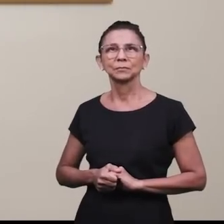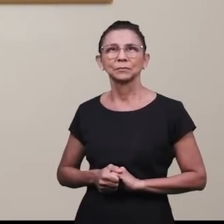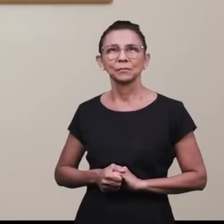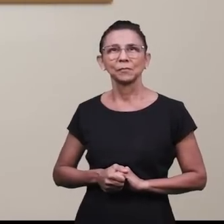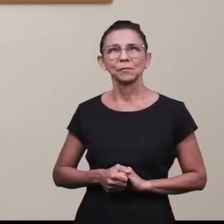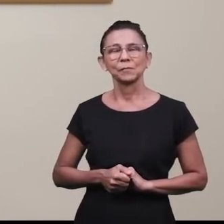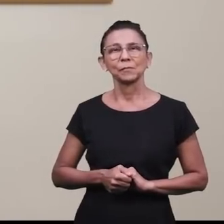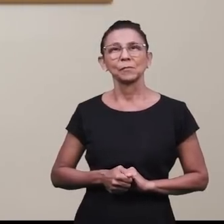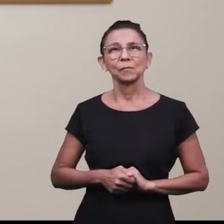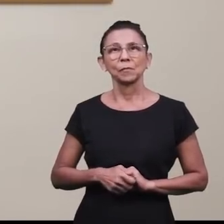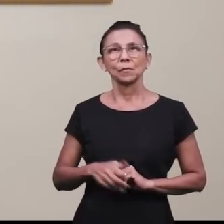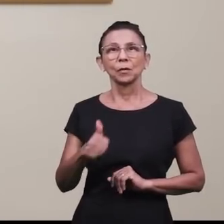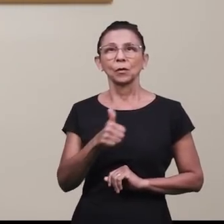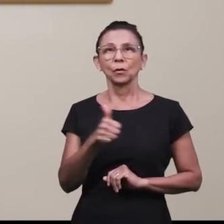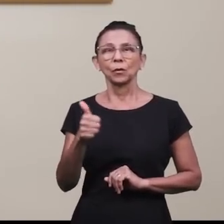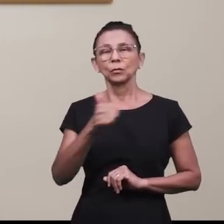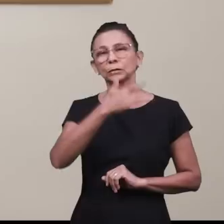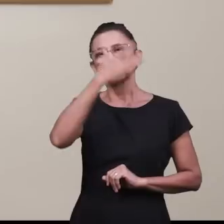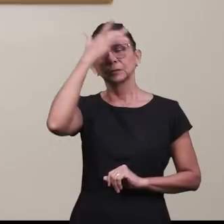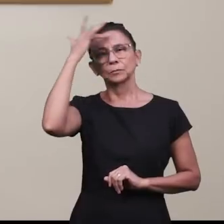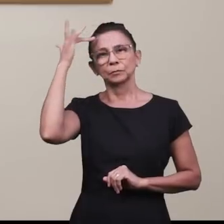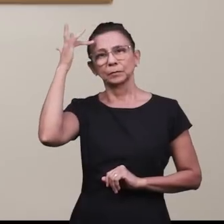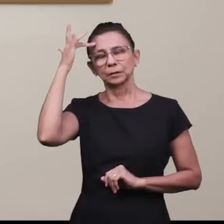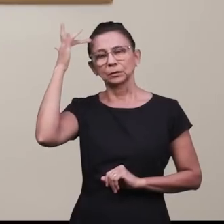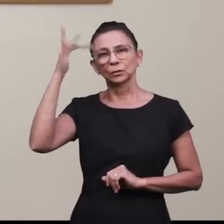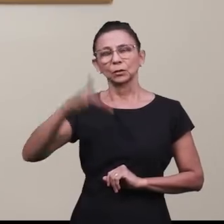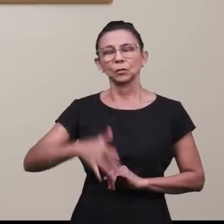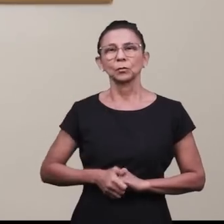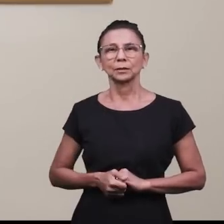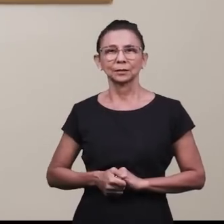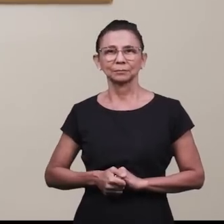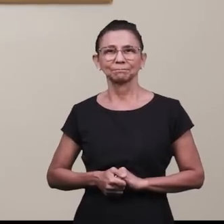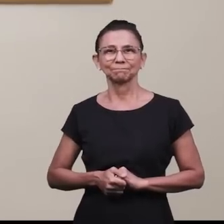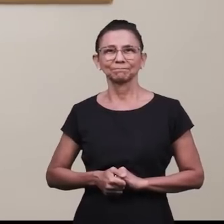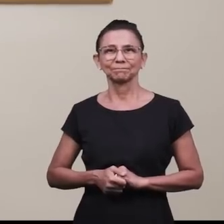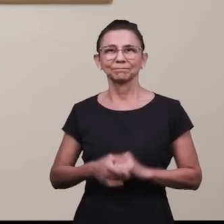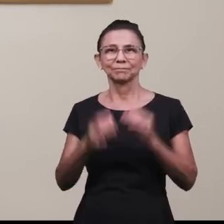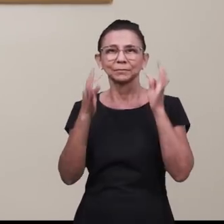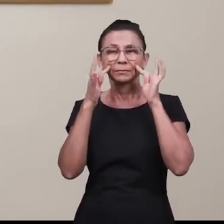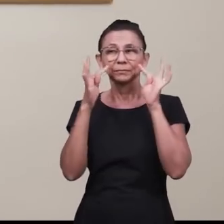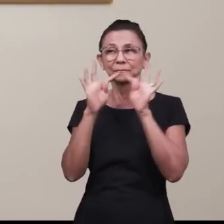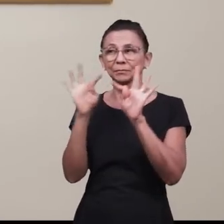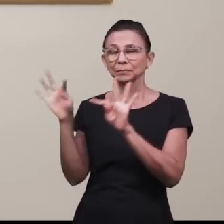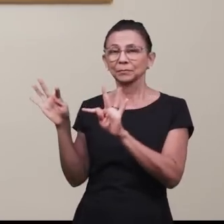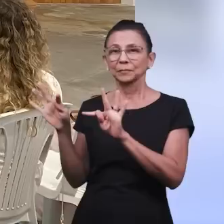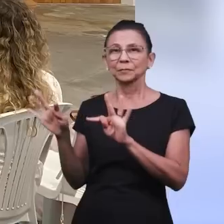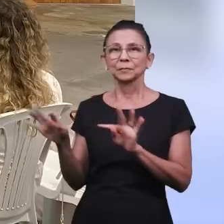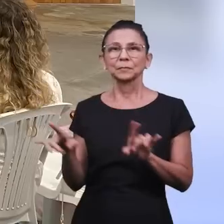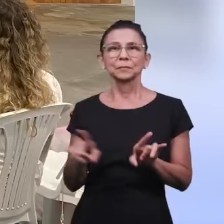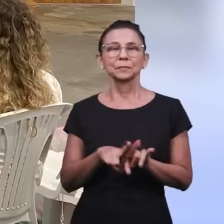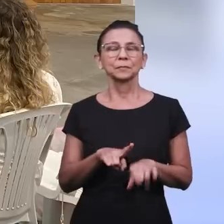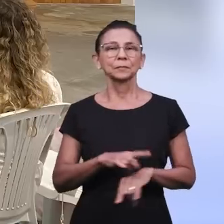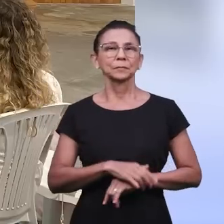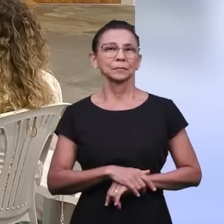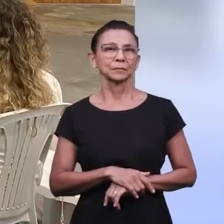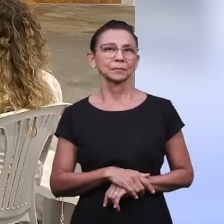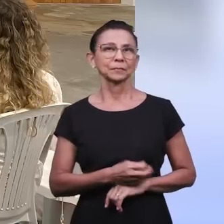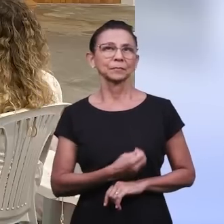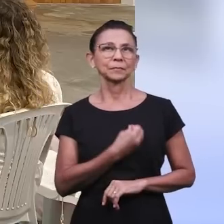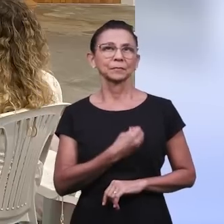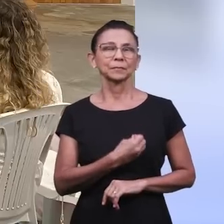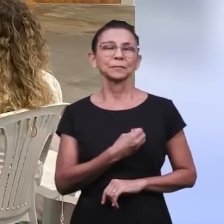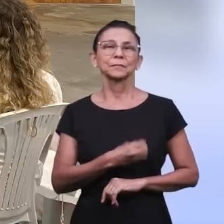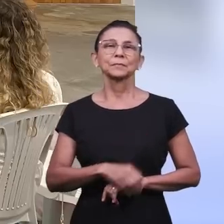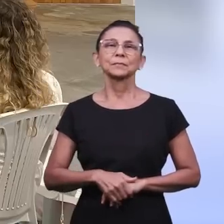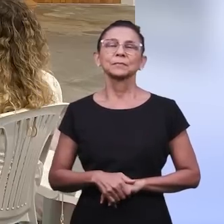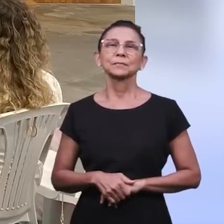presentes neste momento os pastores Ricardo Azevedo e Valmir Leal. Após o momento do batismo, foi realizado um culto especial com a